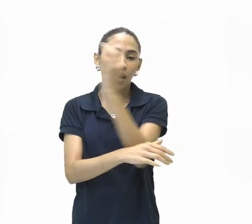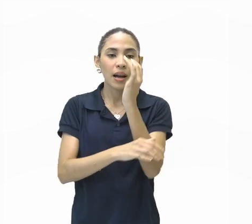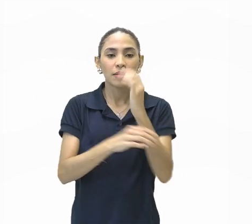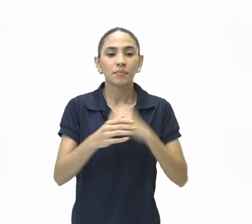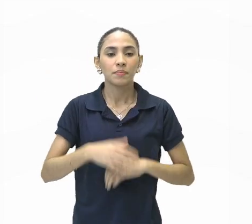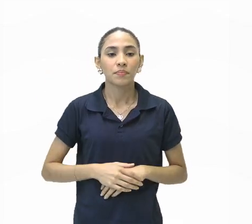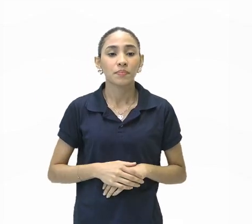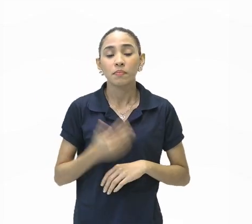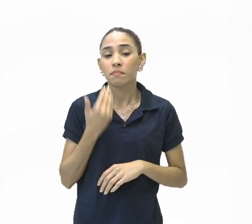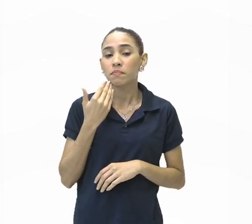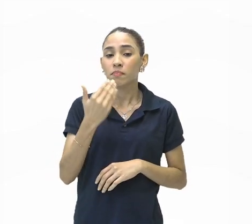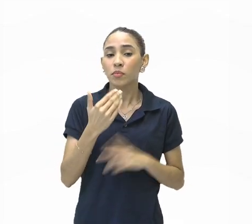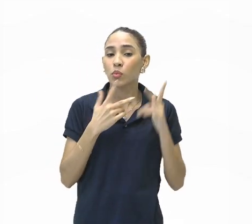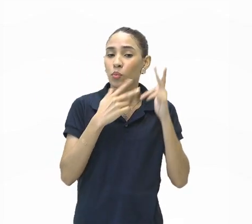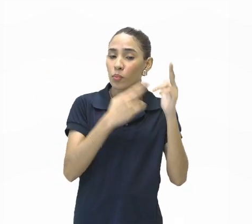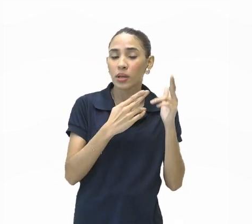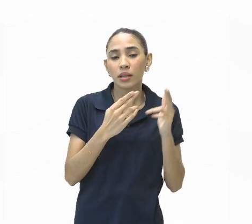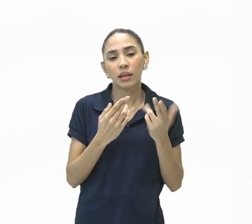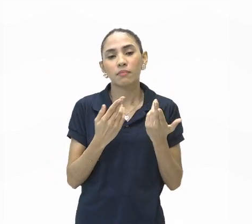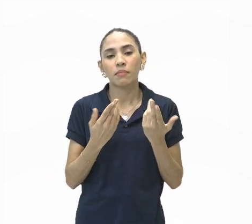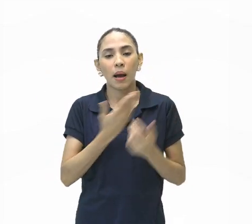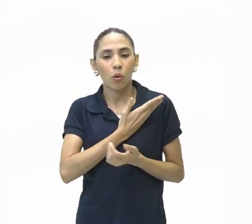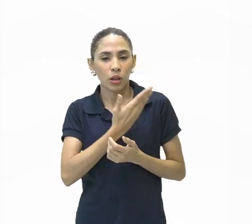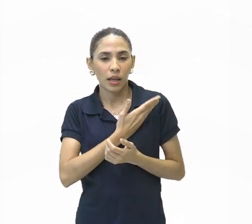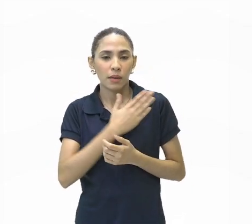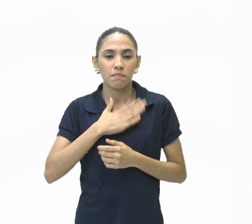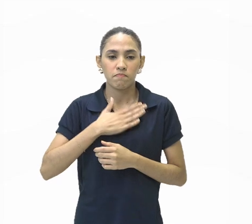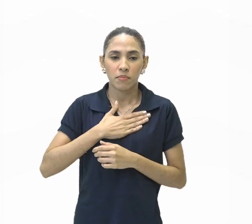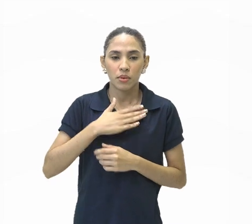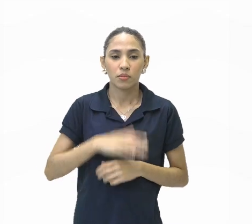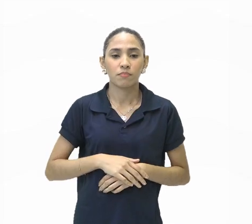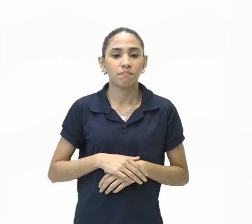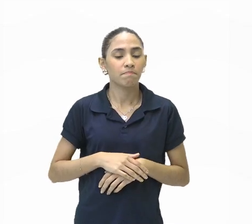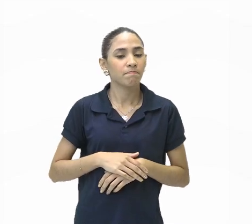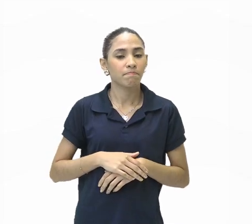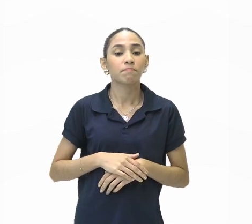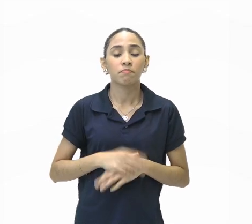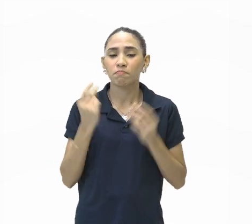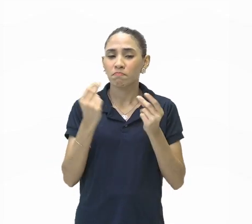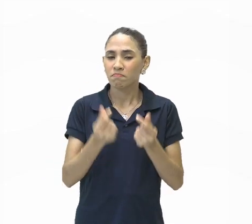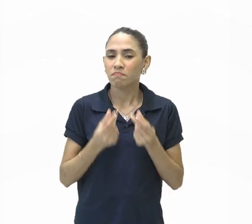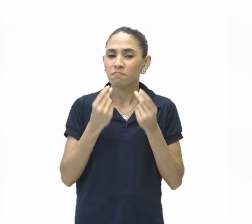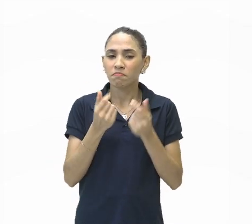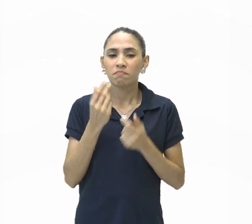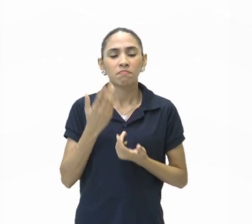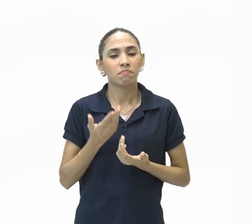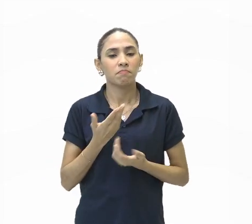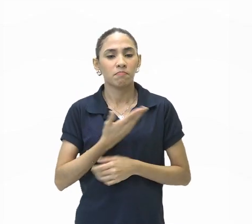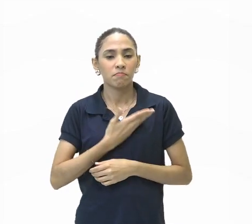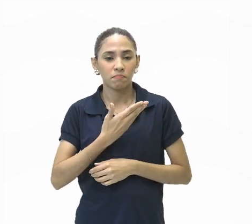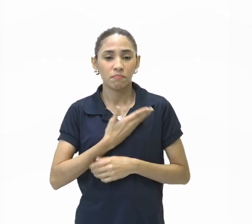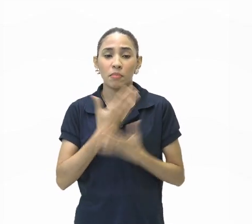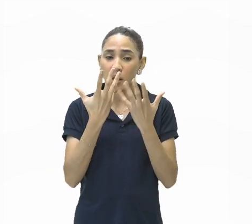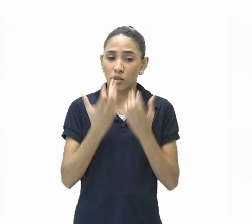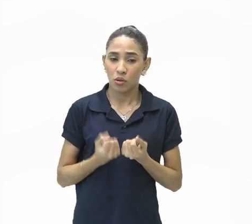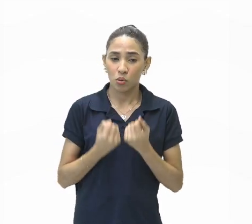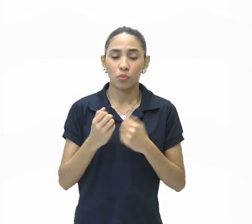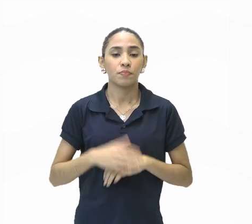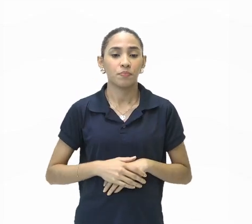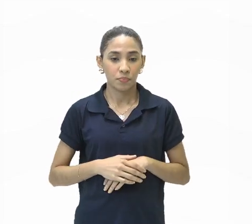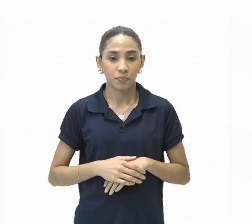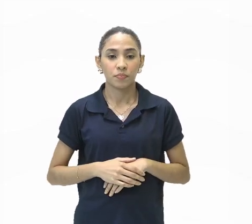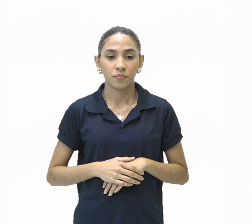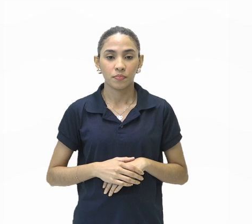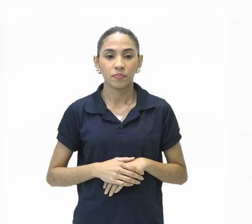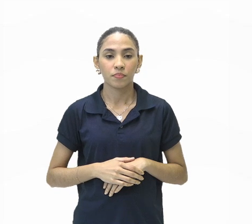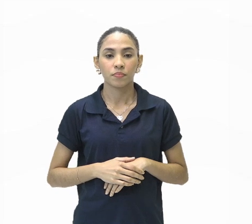viagem, pedi dormida na casa de um primo meu, que eu não via há muito tempo, e ele então me acolheu, né? Primo meu